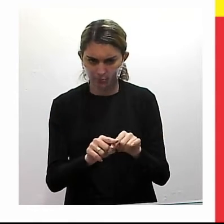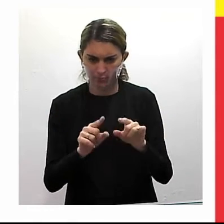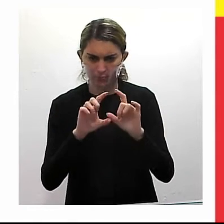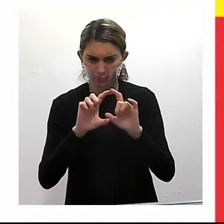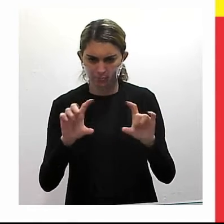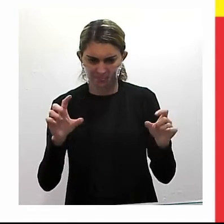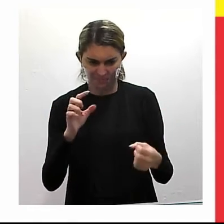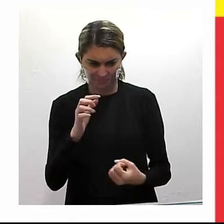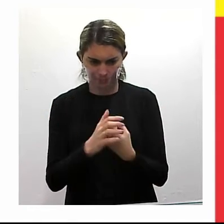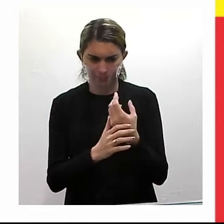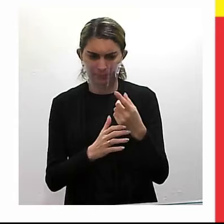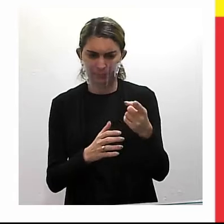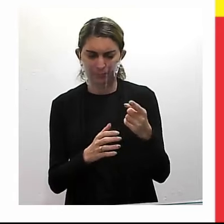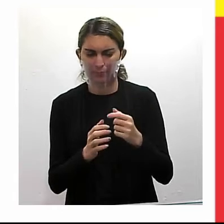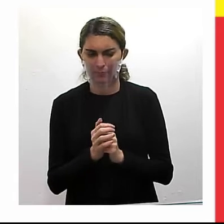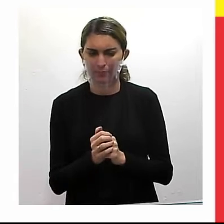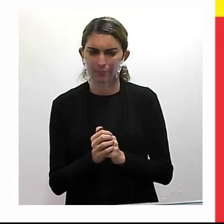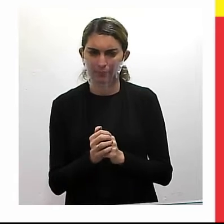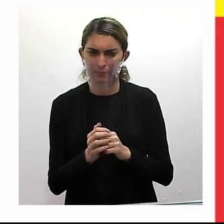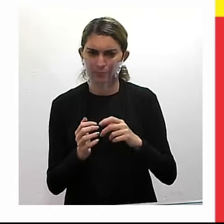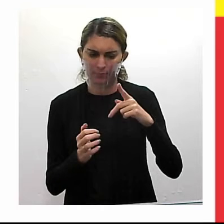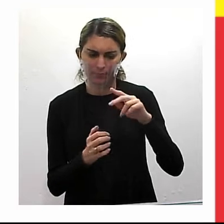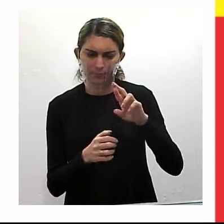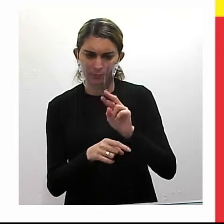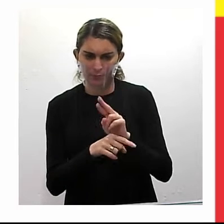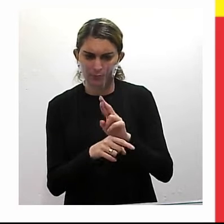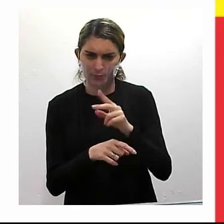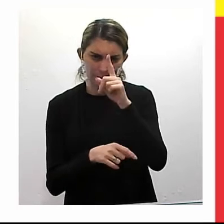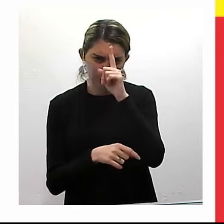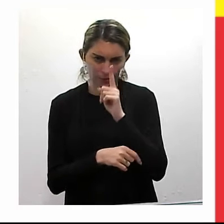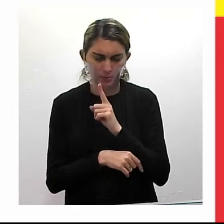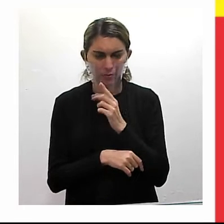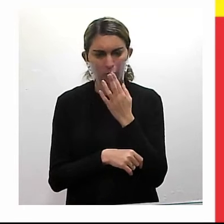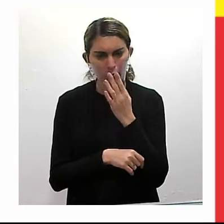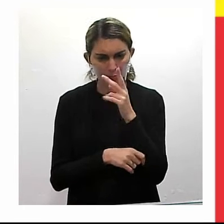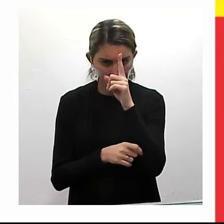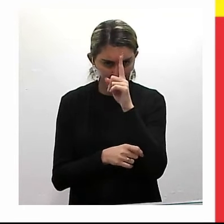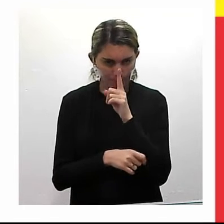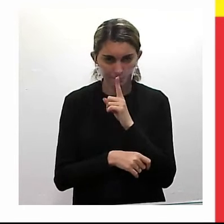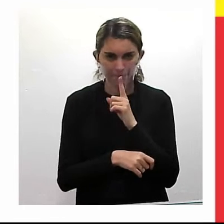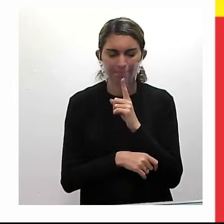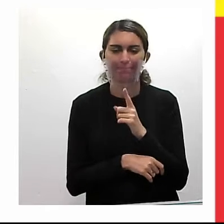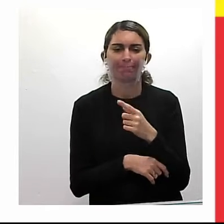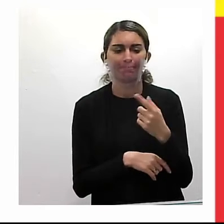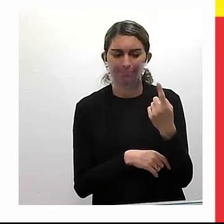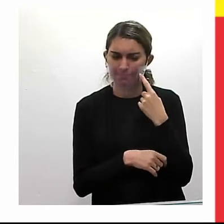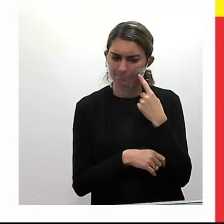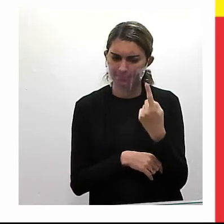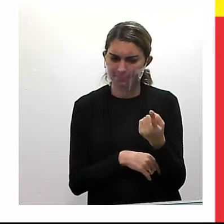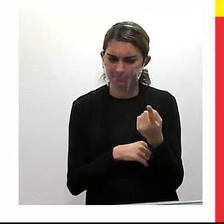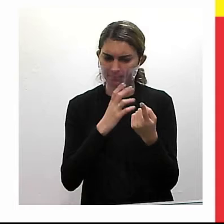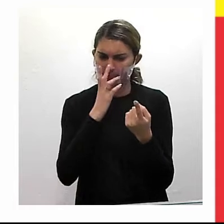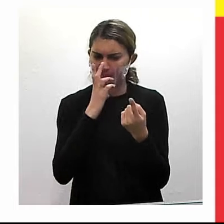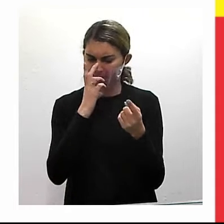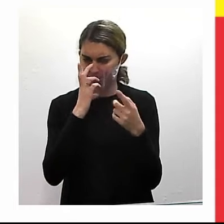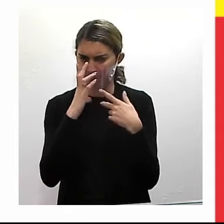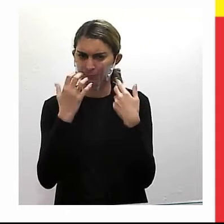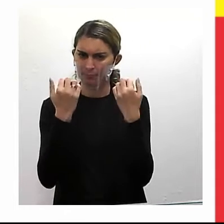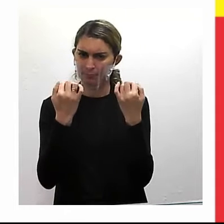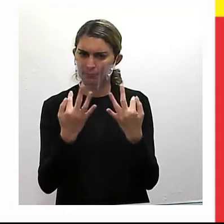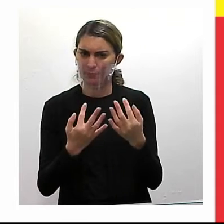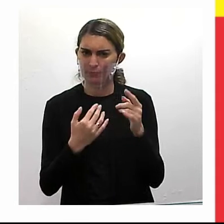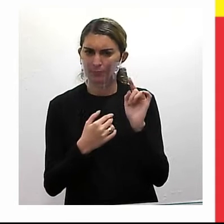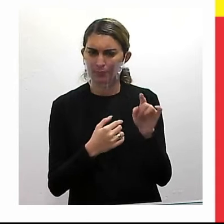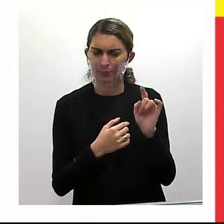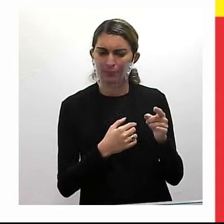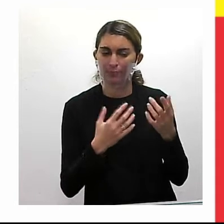ele está dizendo que forma o precipitado amarelo, tá vendo aí? Então, observa só. Ele está dizendo que isso